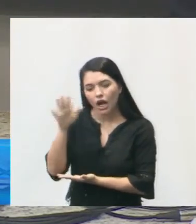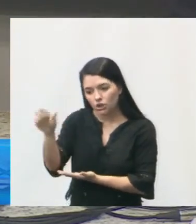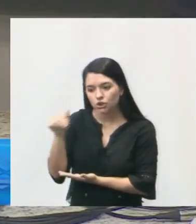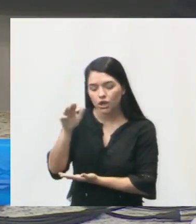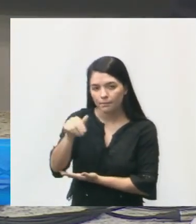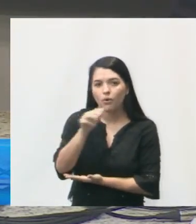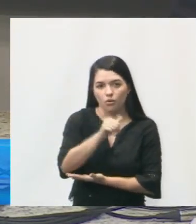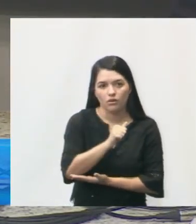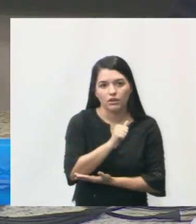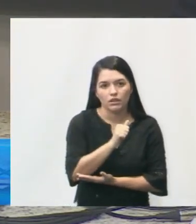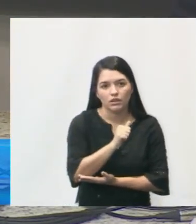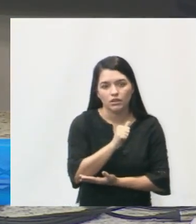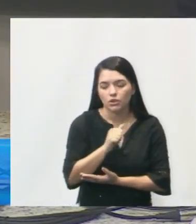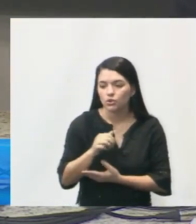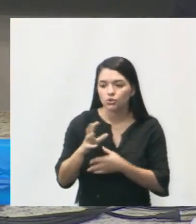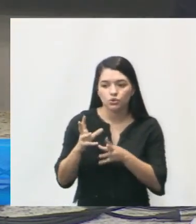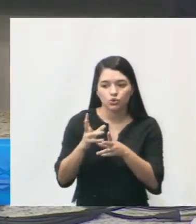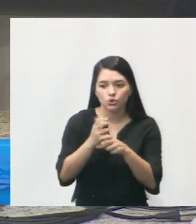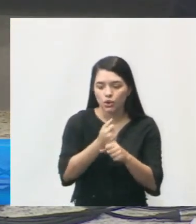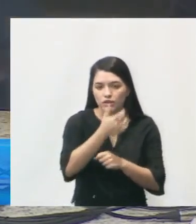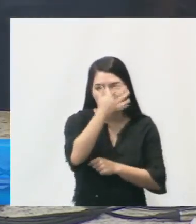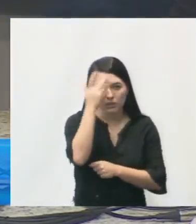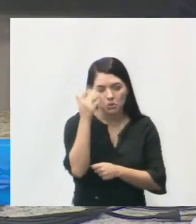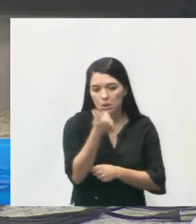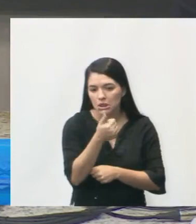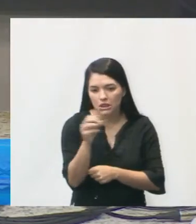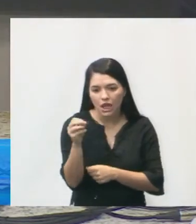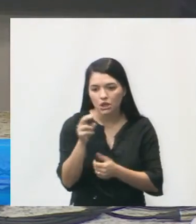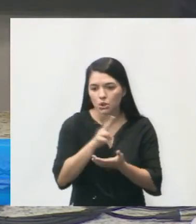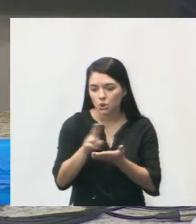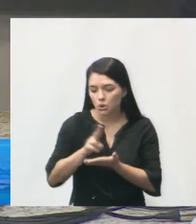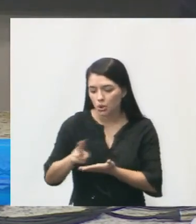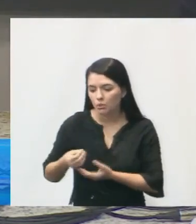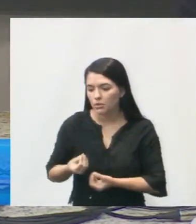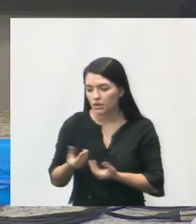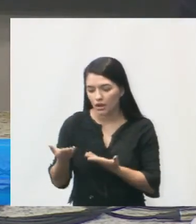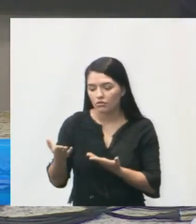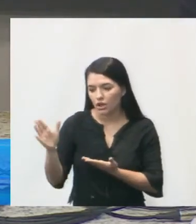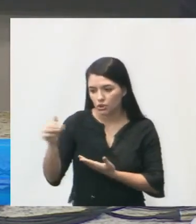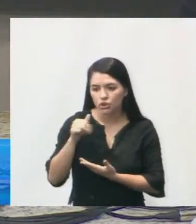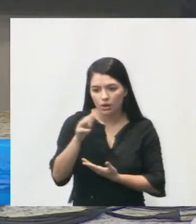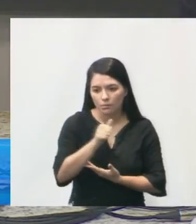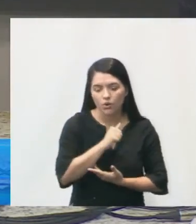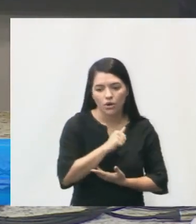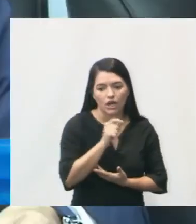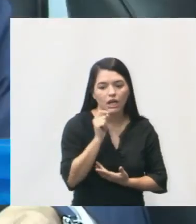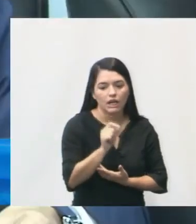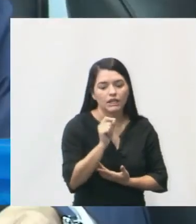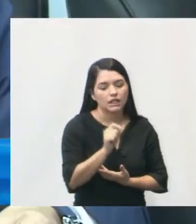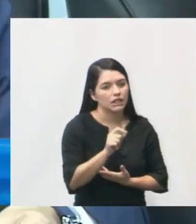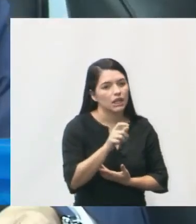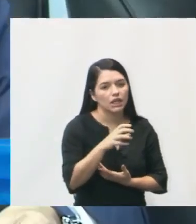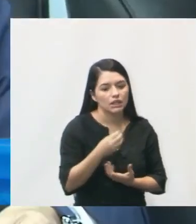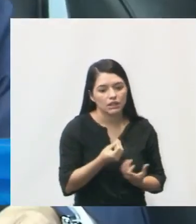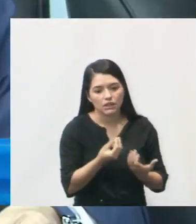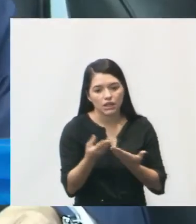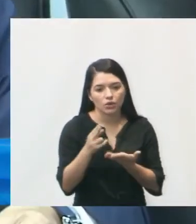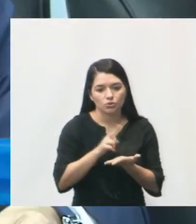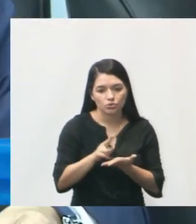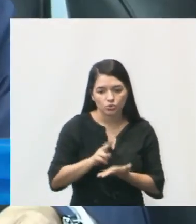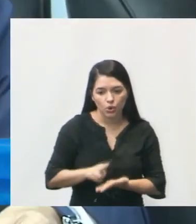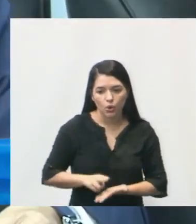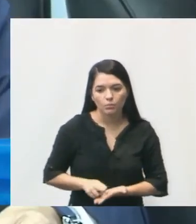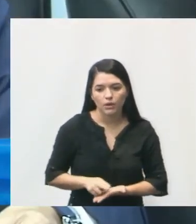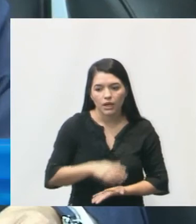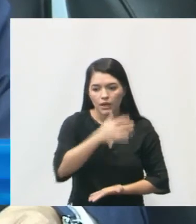lá, todo mundo que deu, umas 10 pessoas que deram o nome lá. Ok, mas quem deu o nome